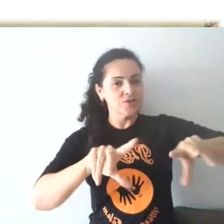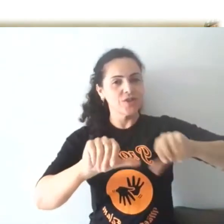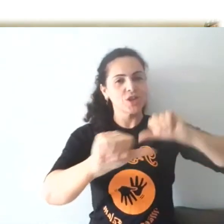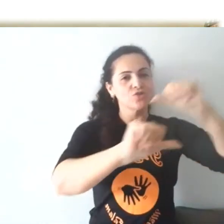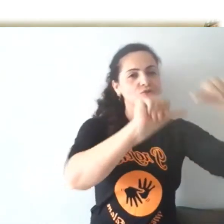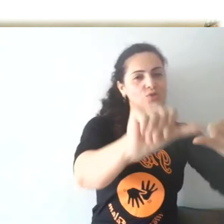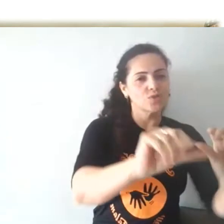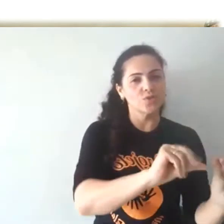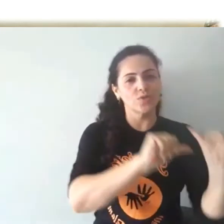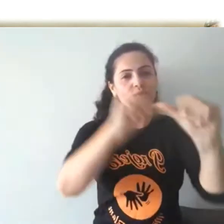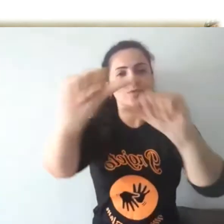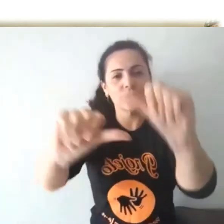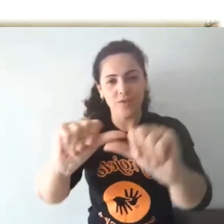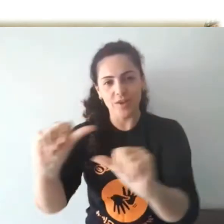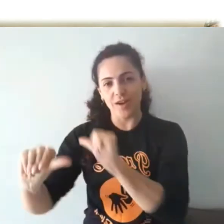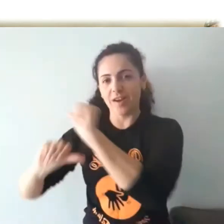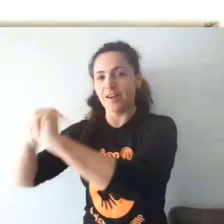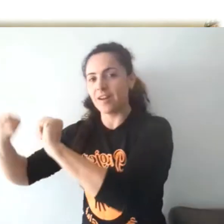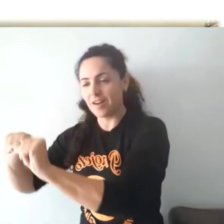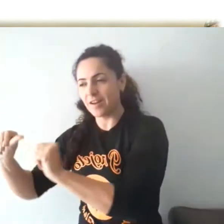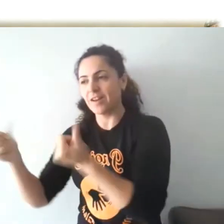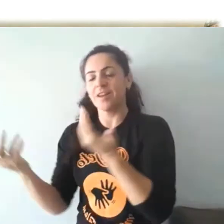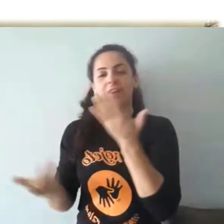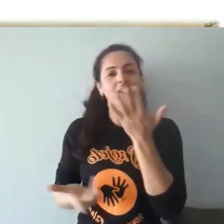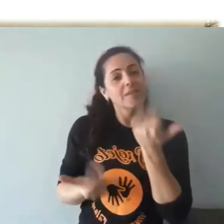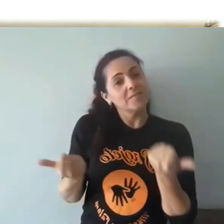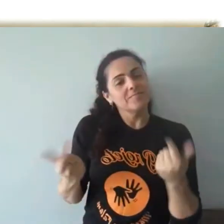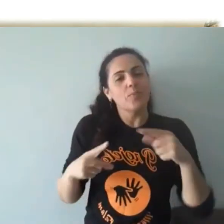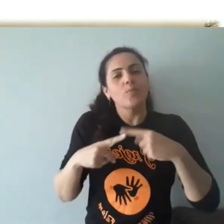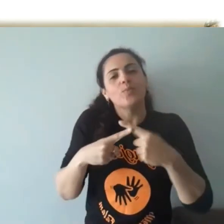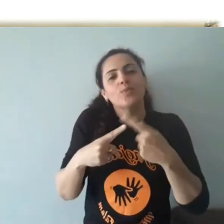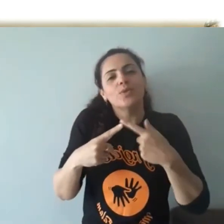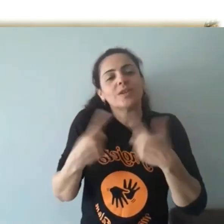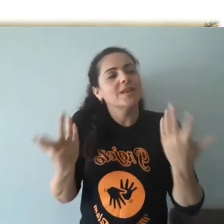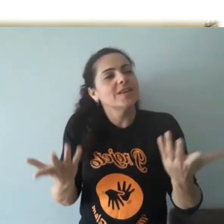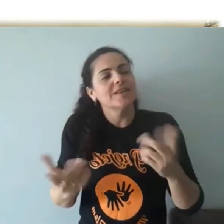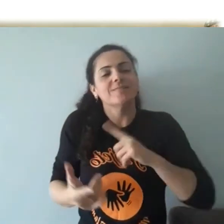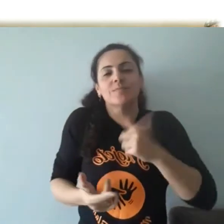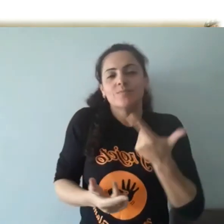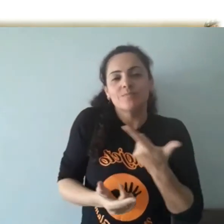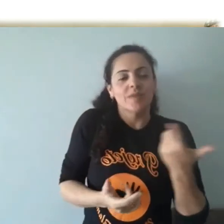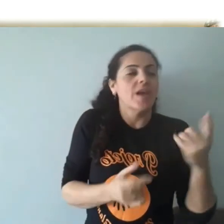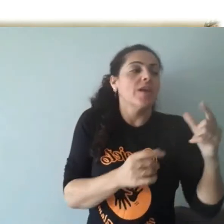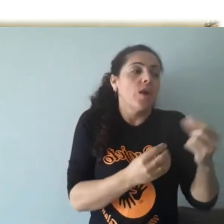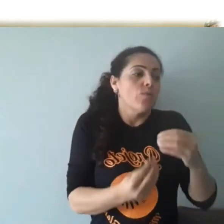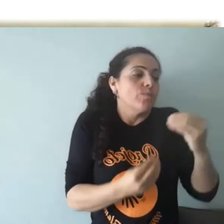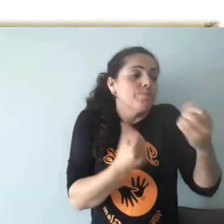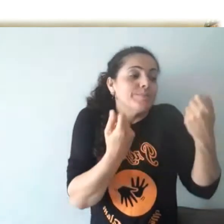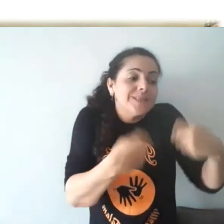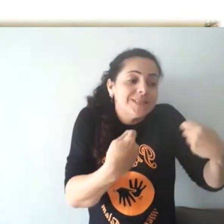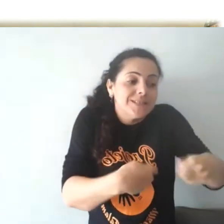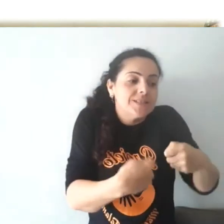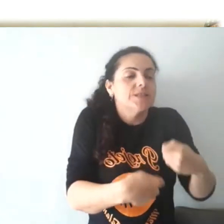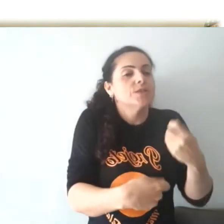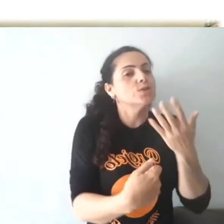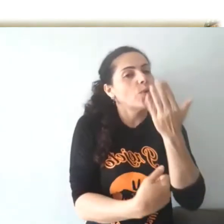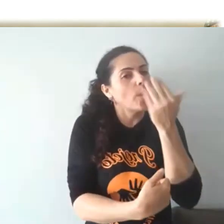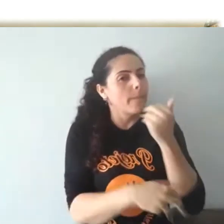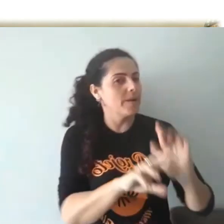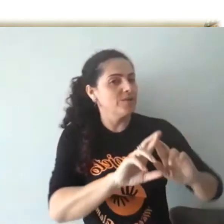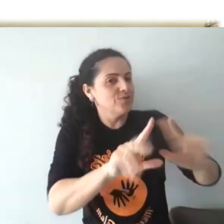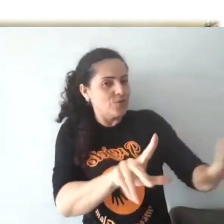a comercializar, já que elas não tinham, né, todos os produtos para autossuficiência. Tá? Essas cidades, então,